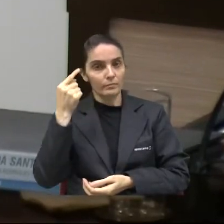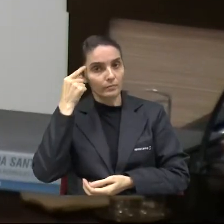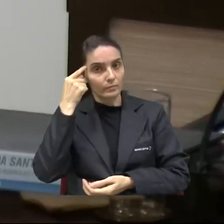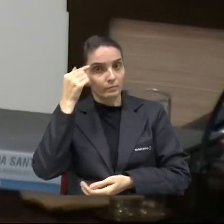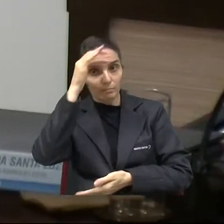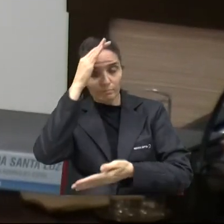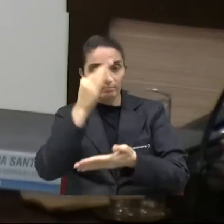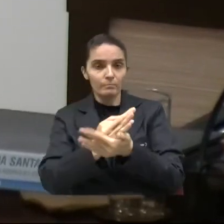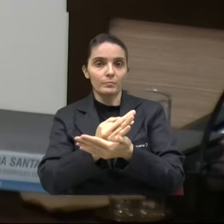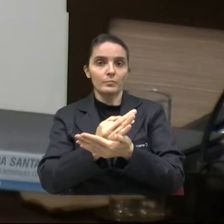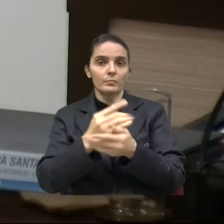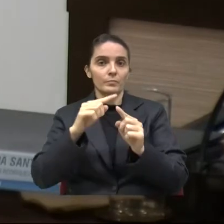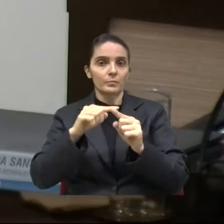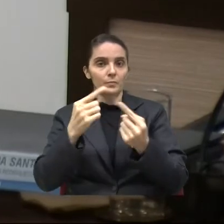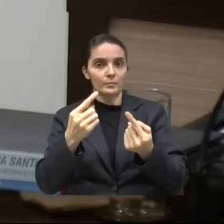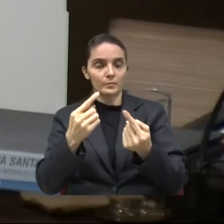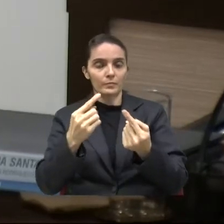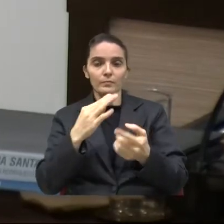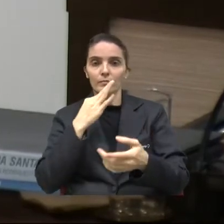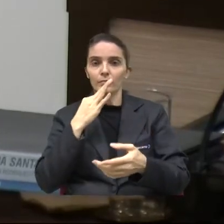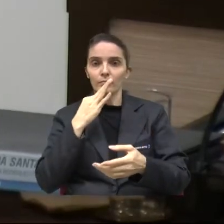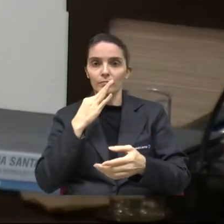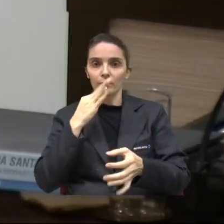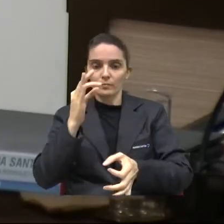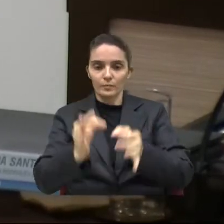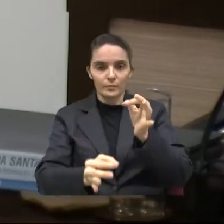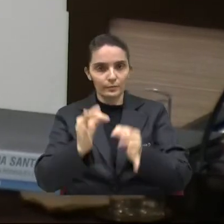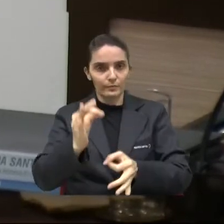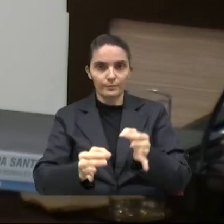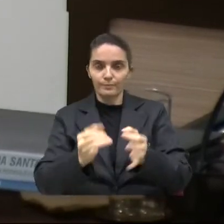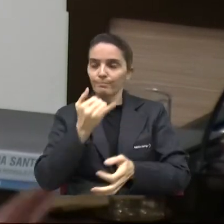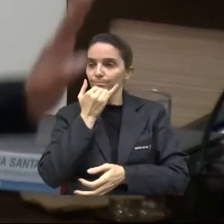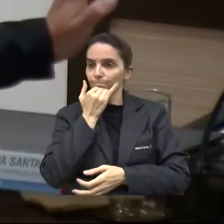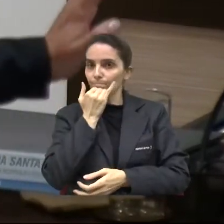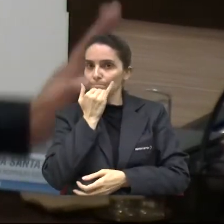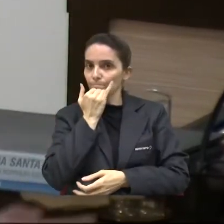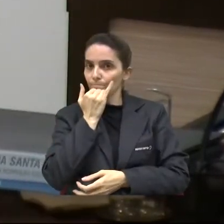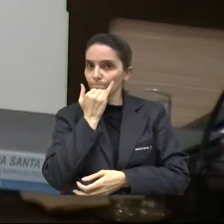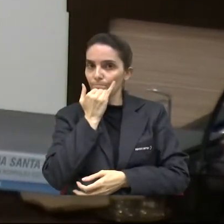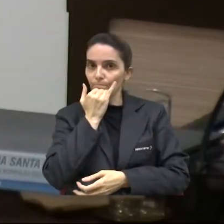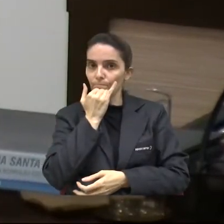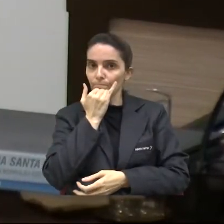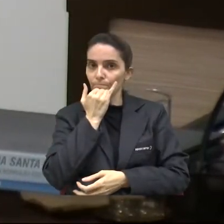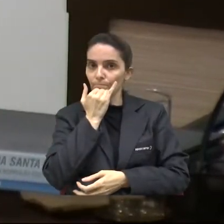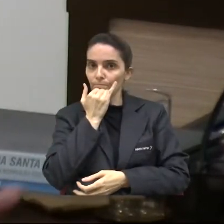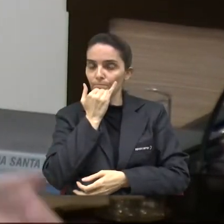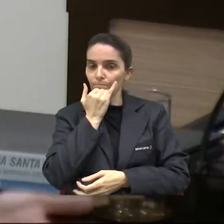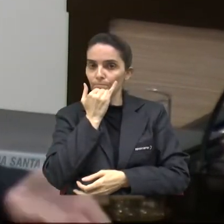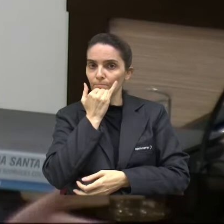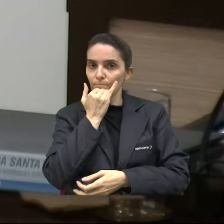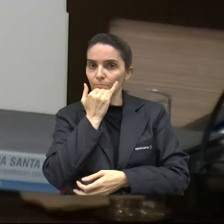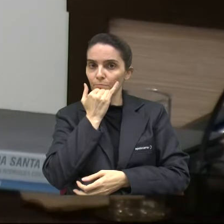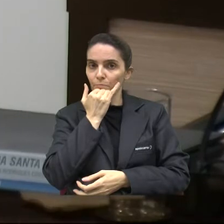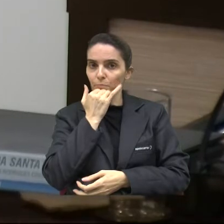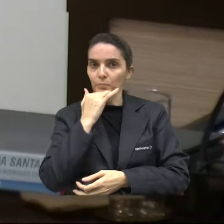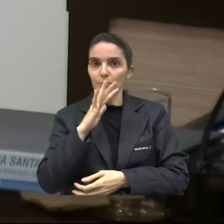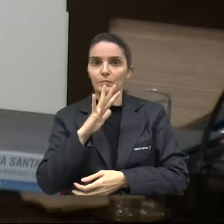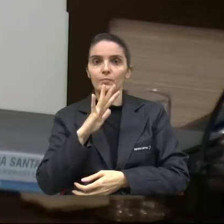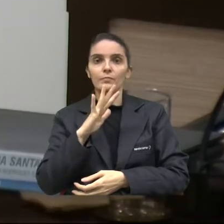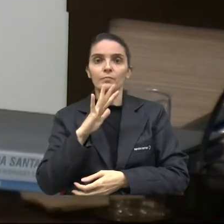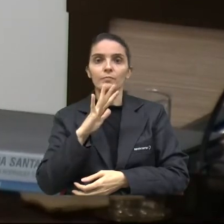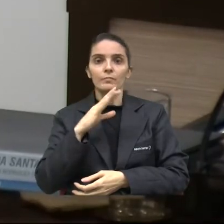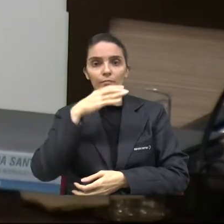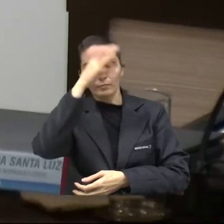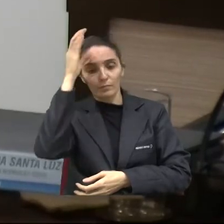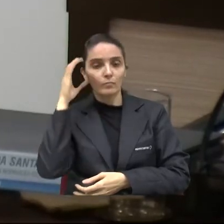com relação à técnica jurídica, desculpe-me, mas tenho que afastar aqui uma falsa modéstia, mas eu estou entendendo do que eu estou